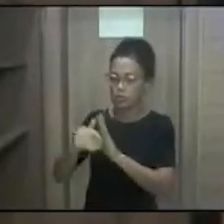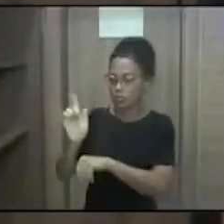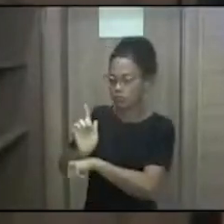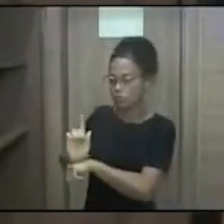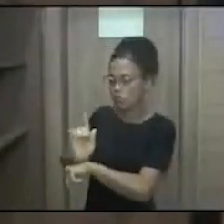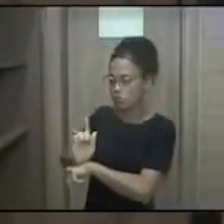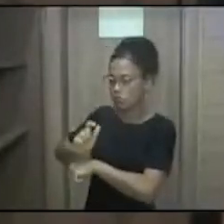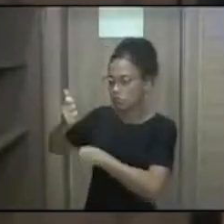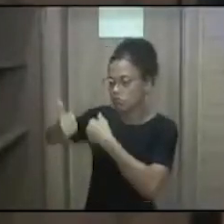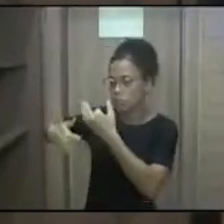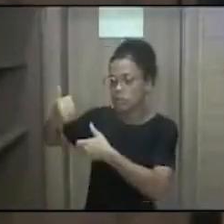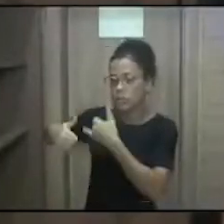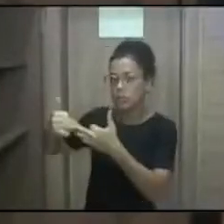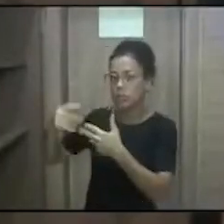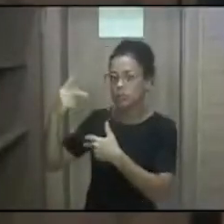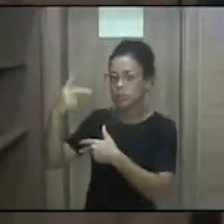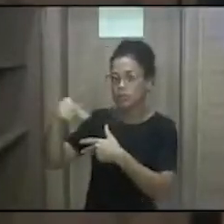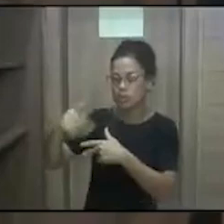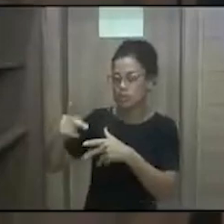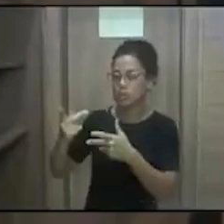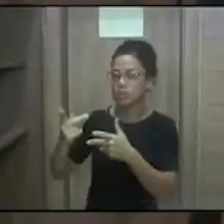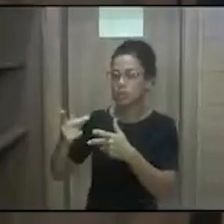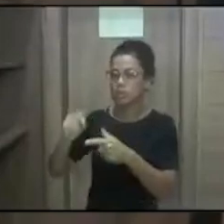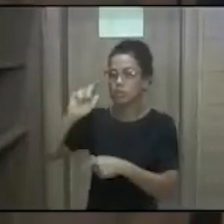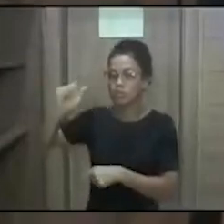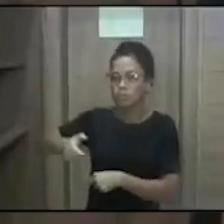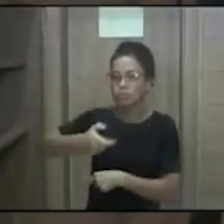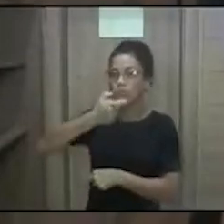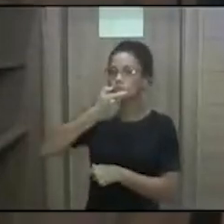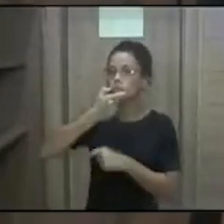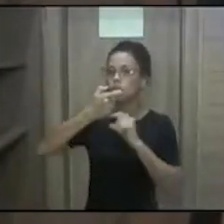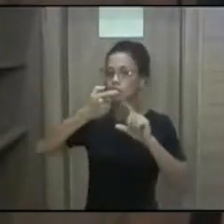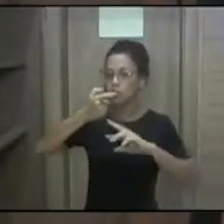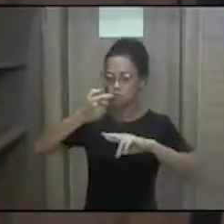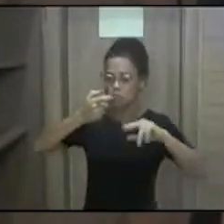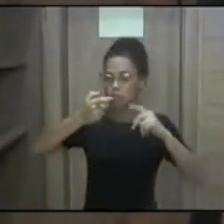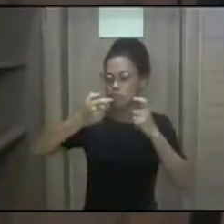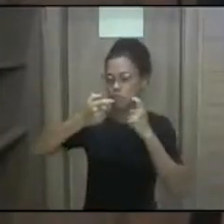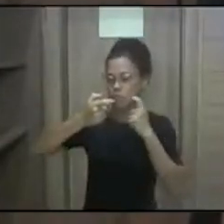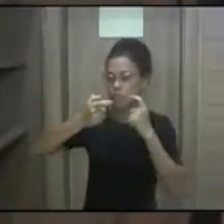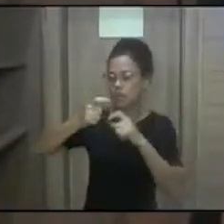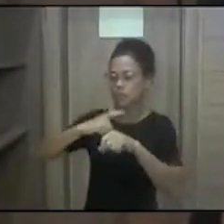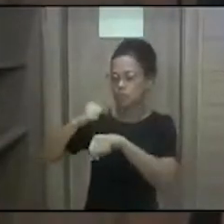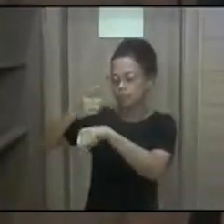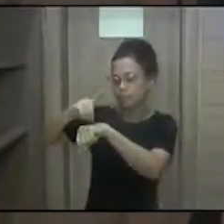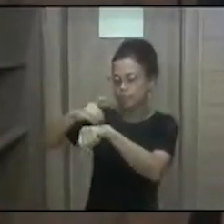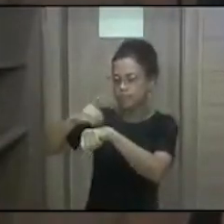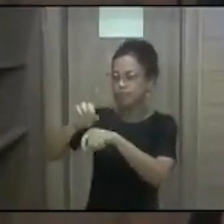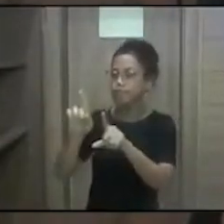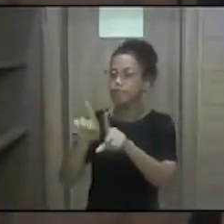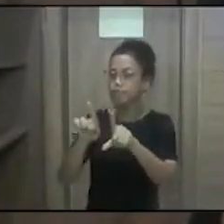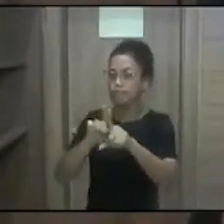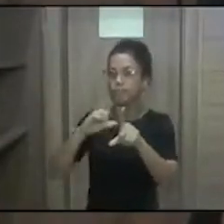solicitarem equipamentos para prótese, para incorporar o fluxo digital. E a gente tem também